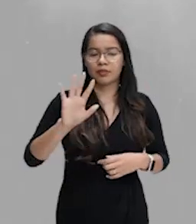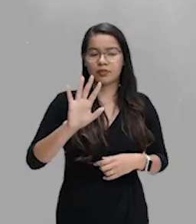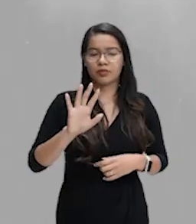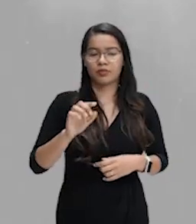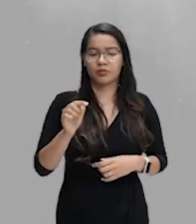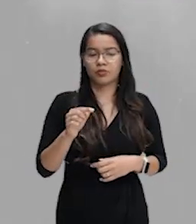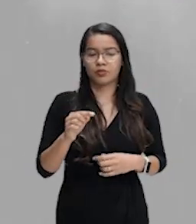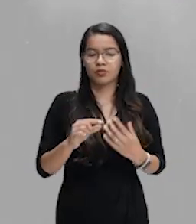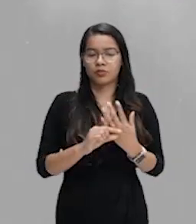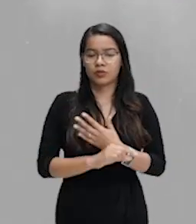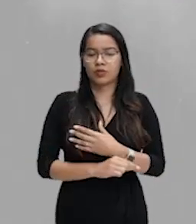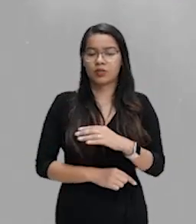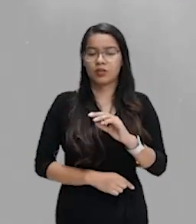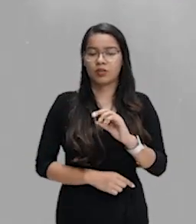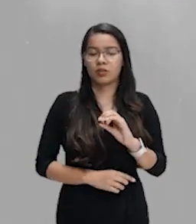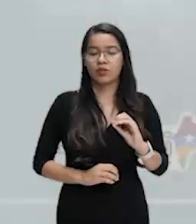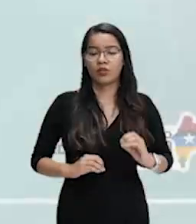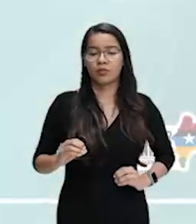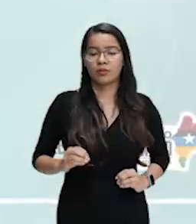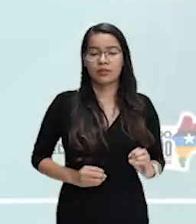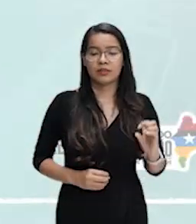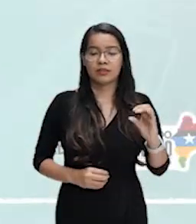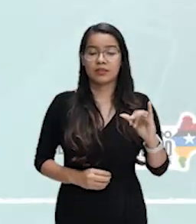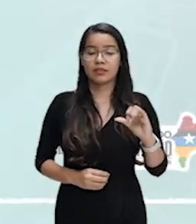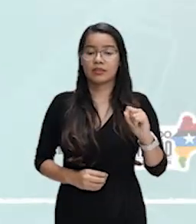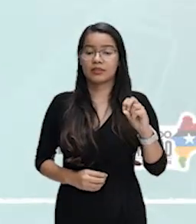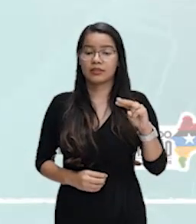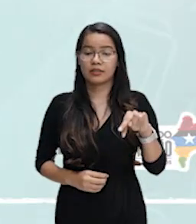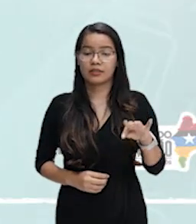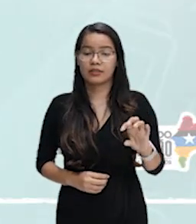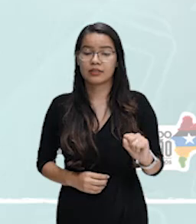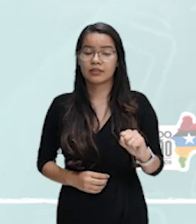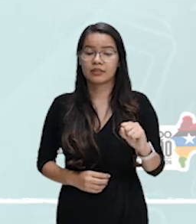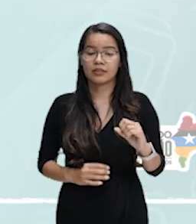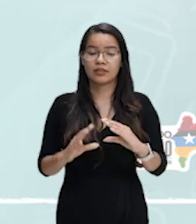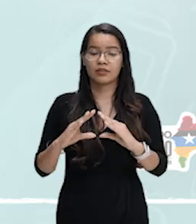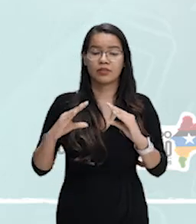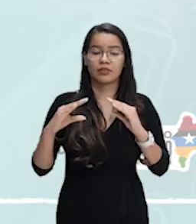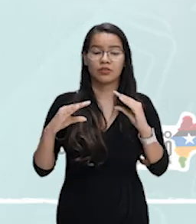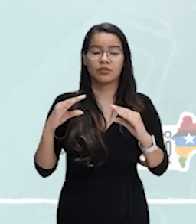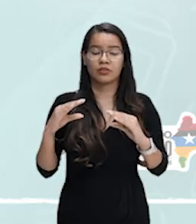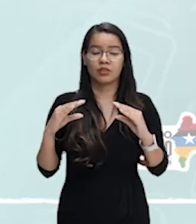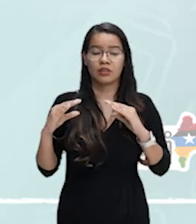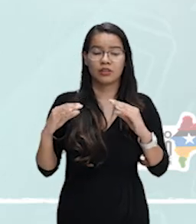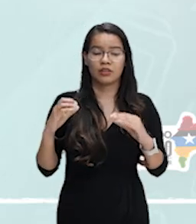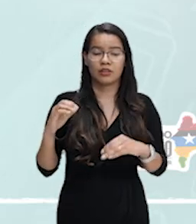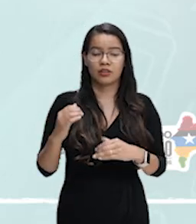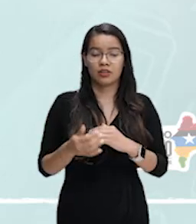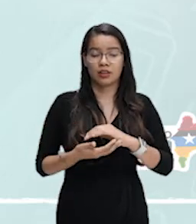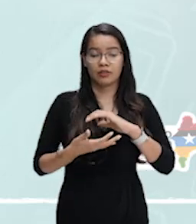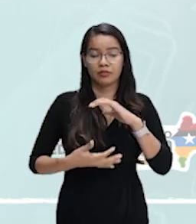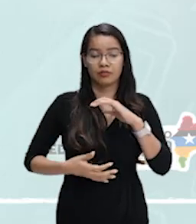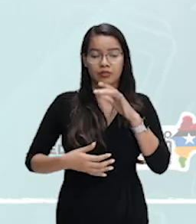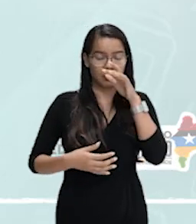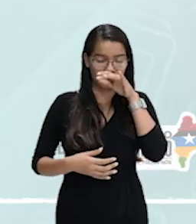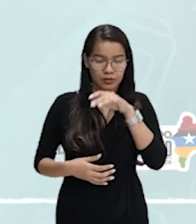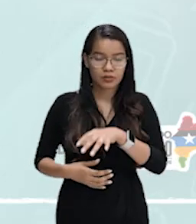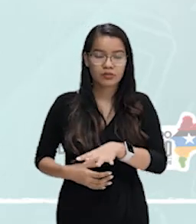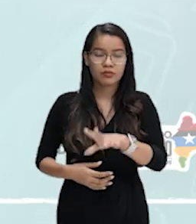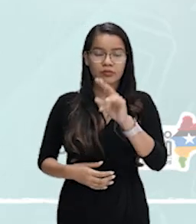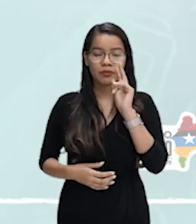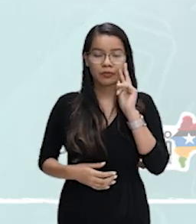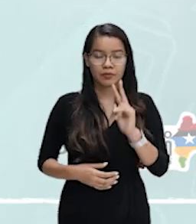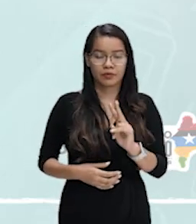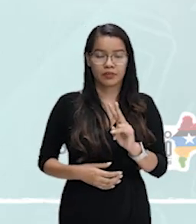nome da obra, Cisnes Refletindo Elefantes. Eu vou ficar um pouquinho nesse aqui para vocês viajarem junto comigo. Vocês estão vendo os cisnes